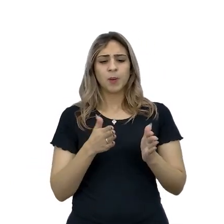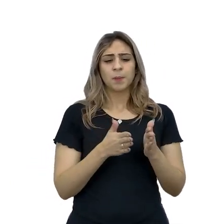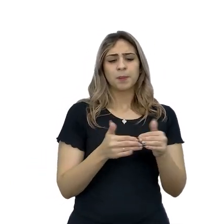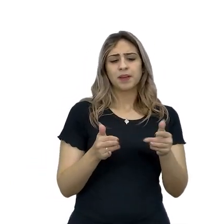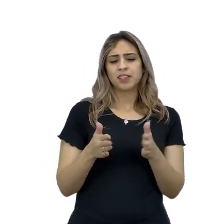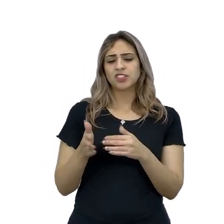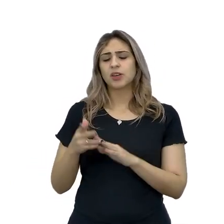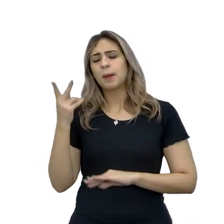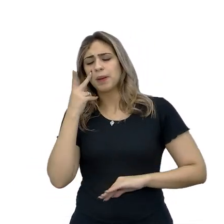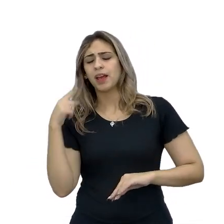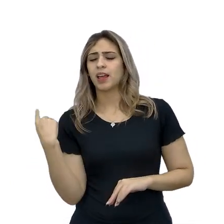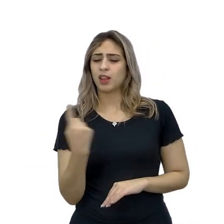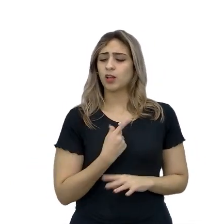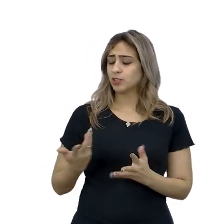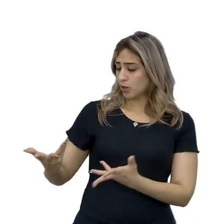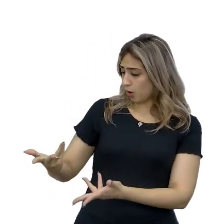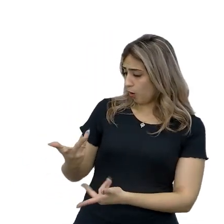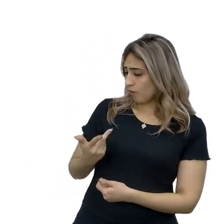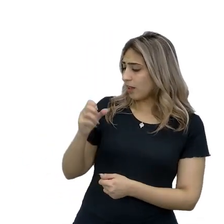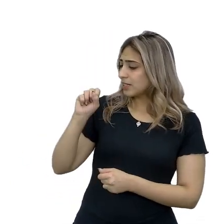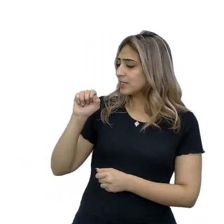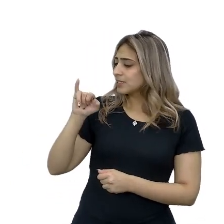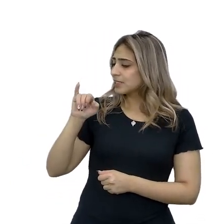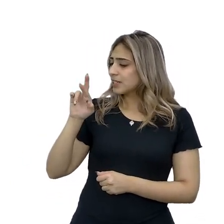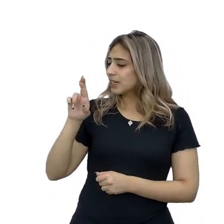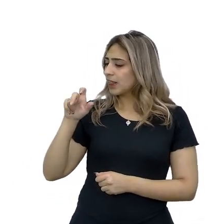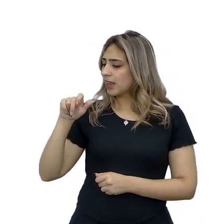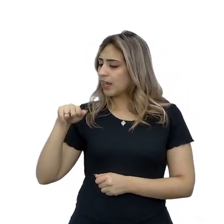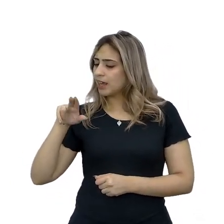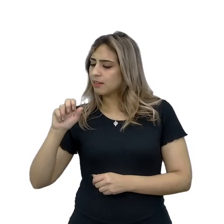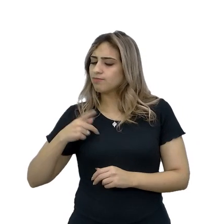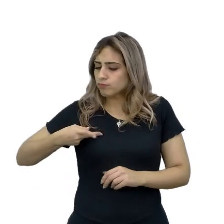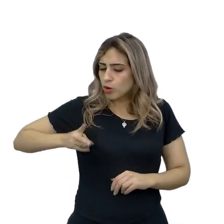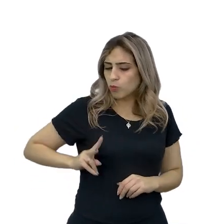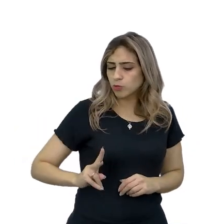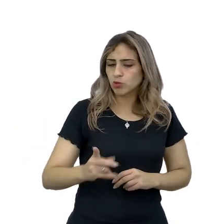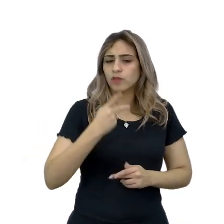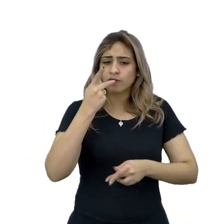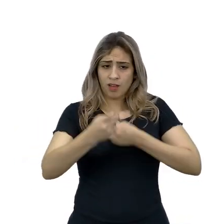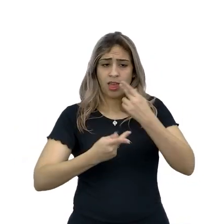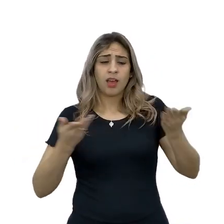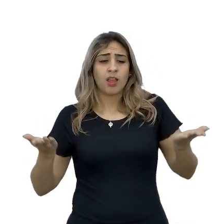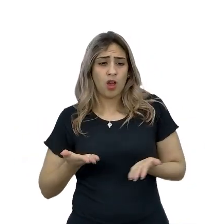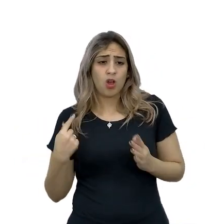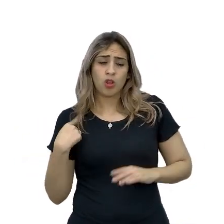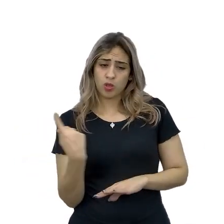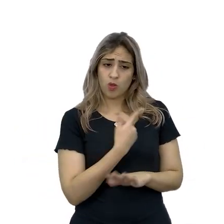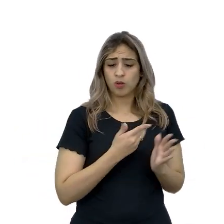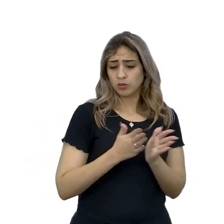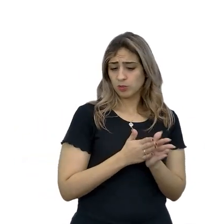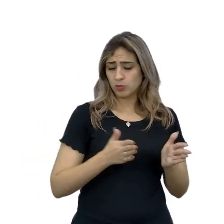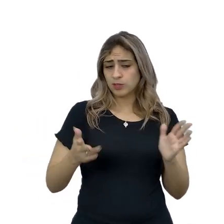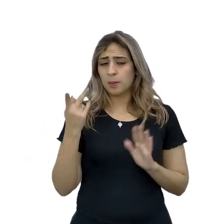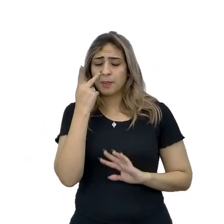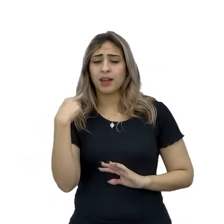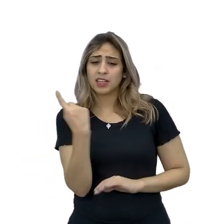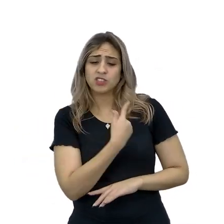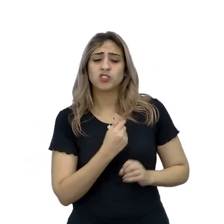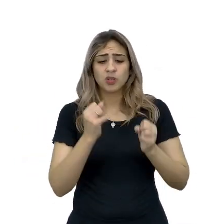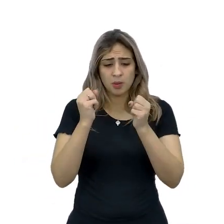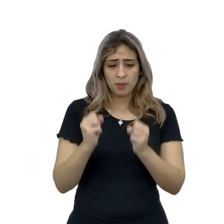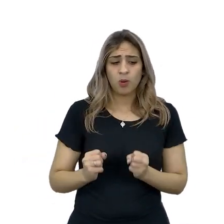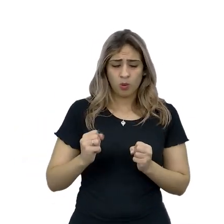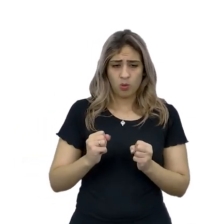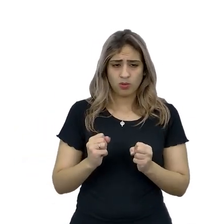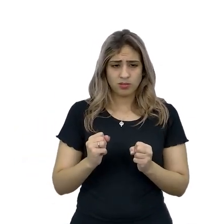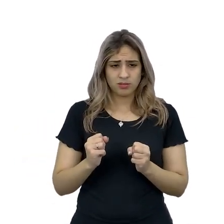pedir para que a nossa convidada Sirlene, né, dê continuidade daqui para frente no nosso processo, para que a gente possa